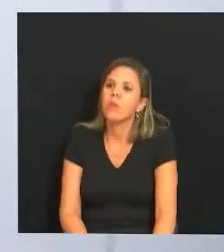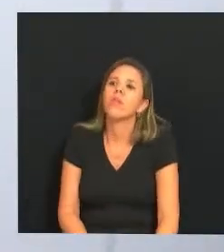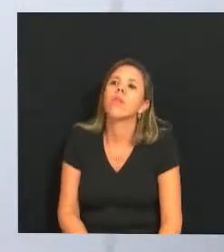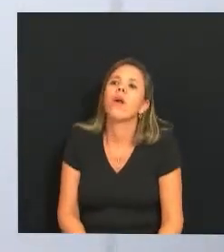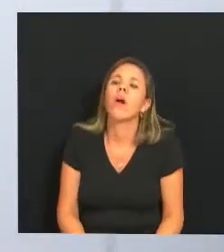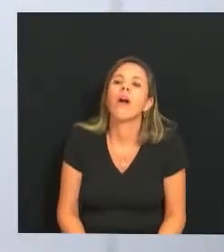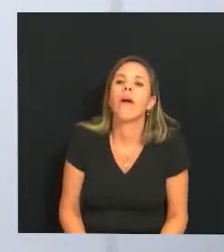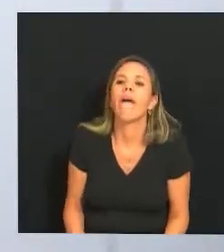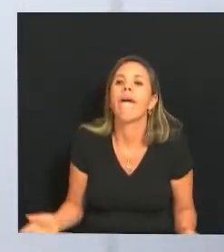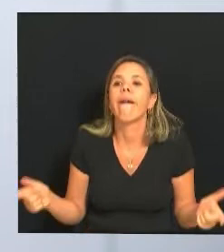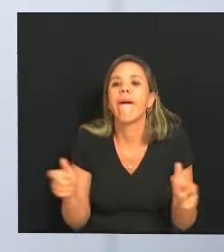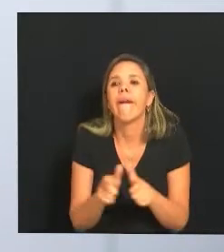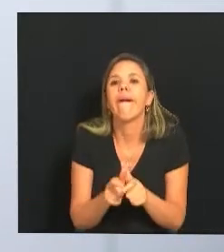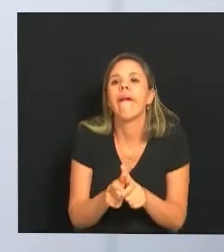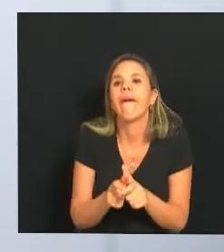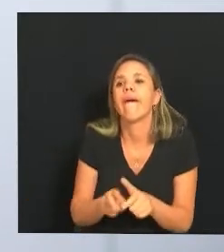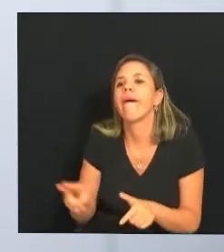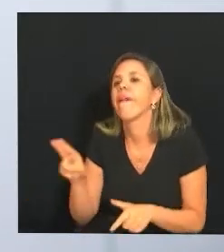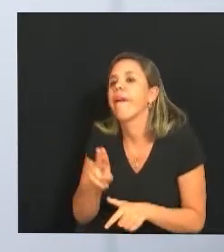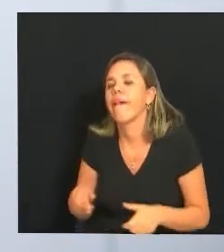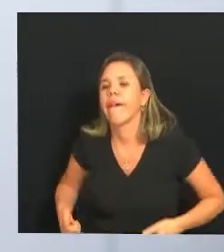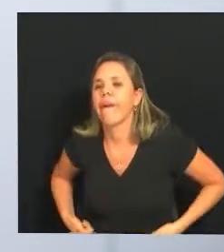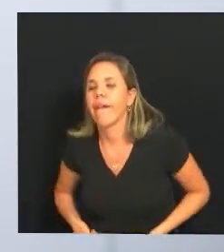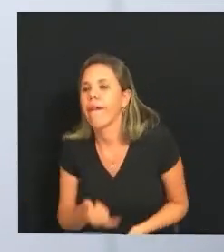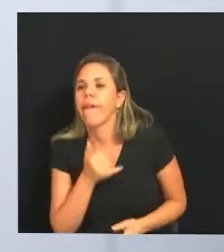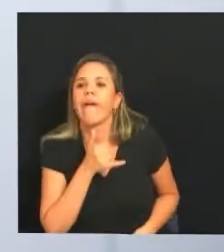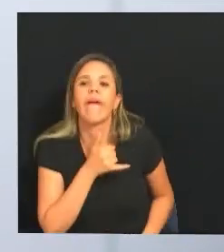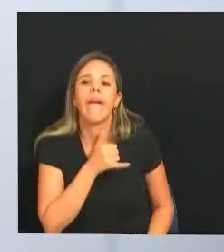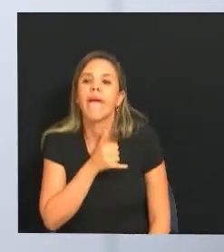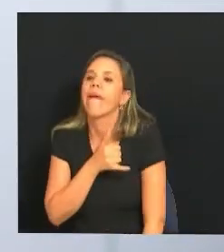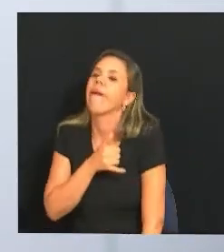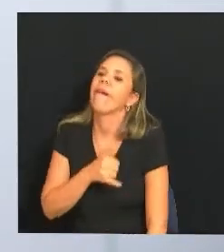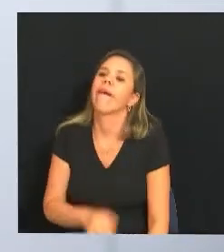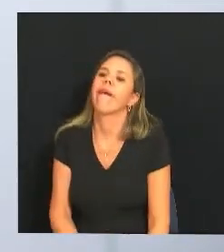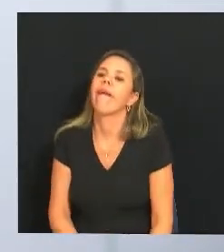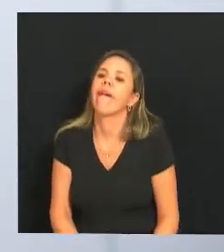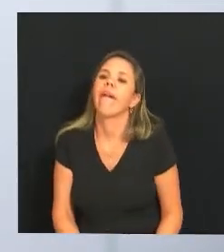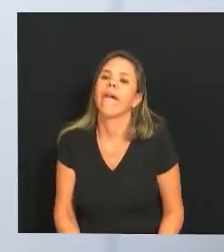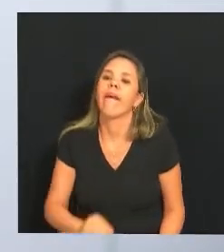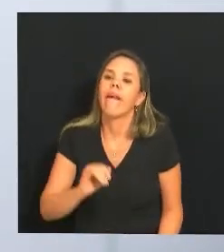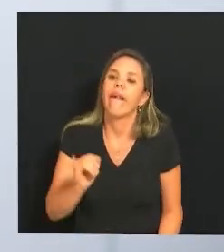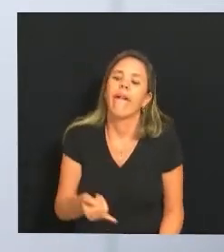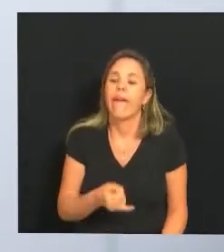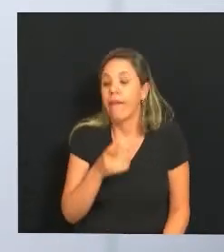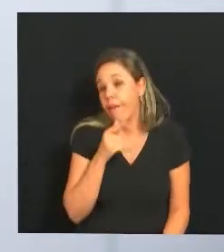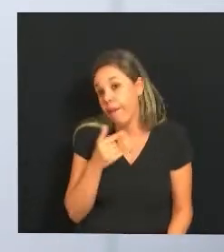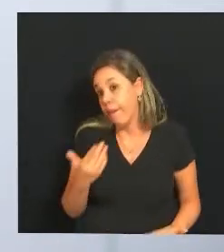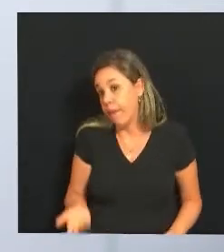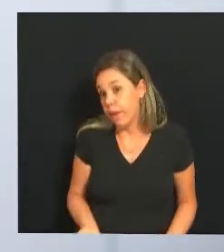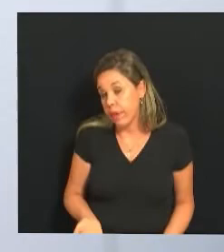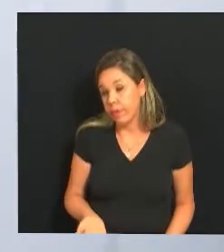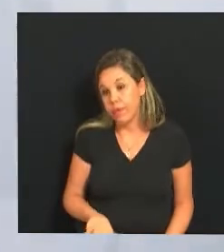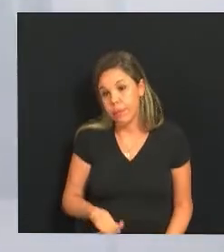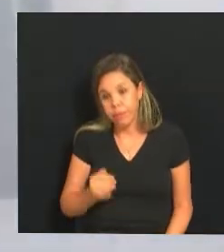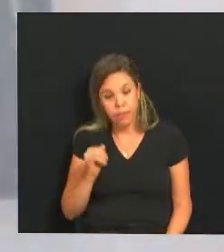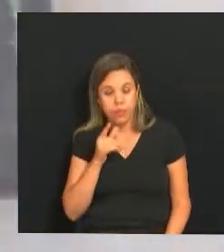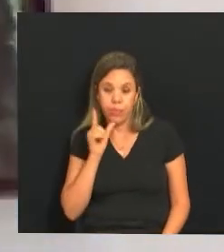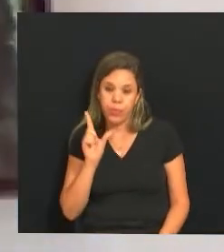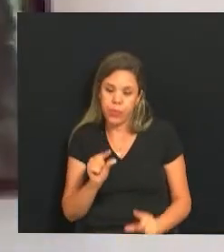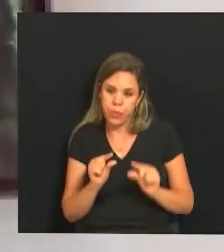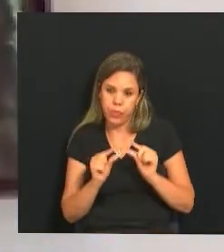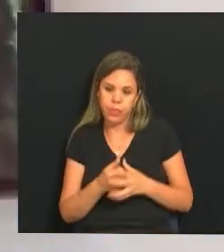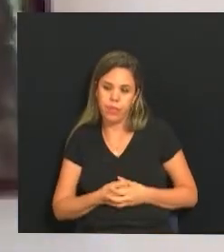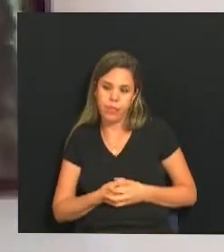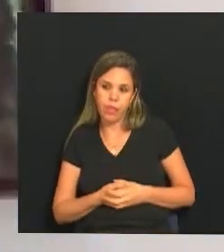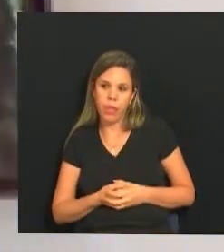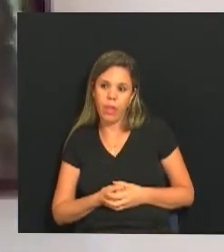em como reduzir o uso e o gasto da energia, reaproveitar a água, né? Ou você consumir o menos possível